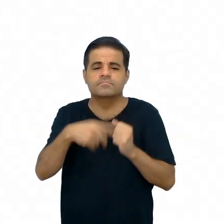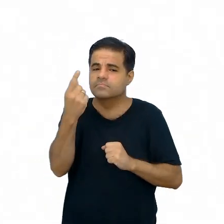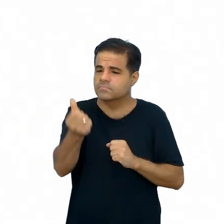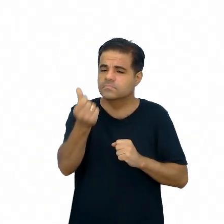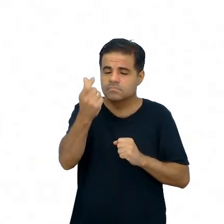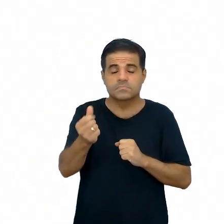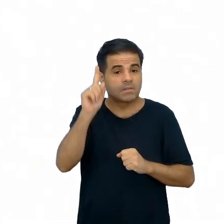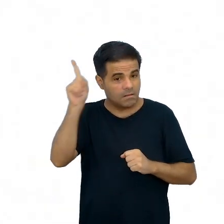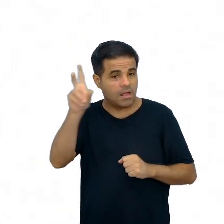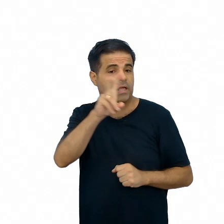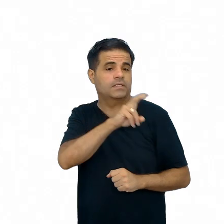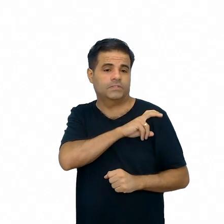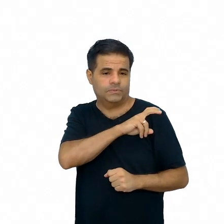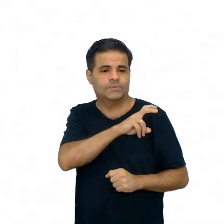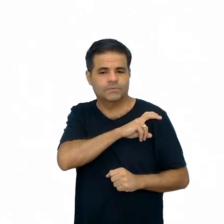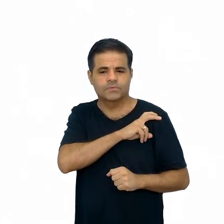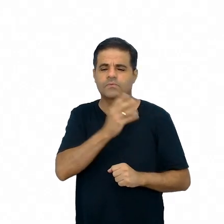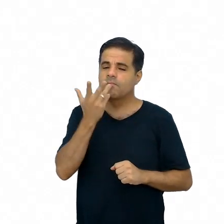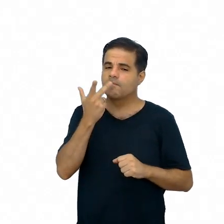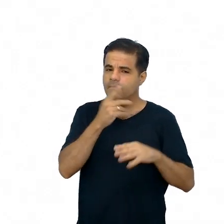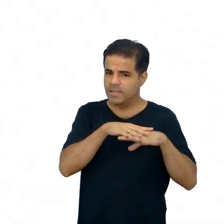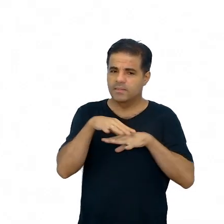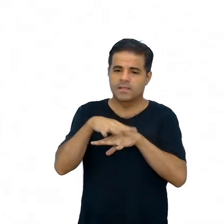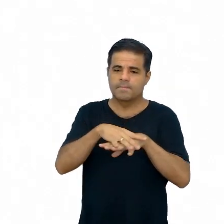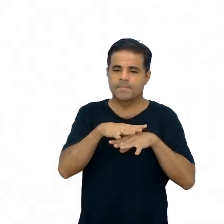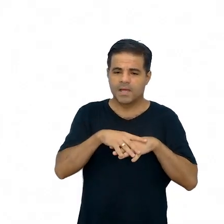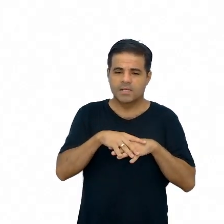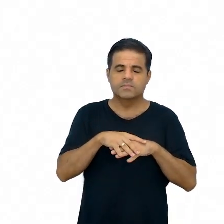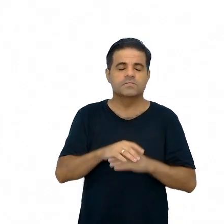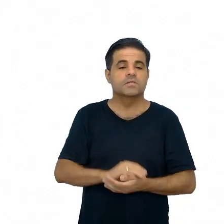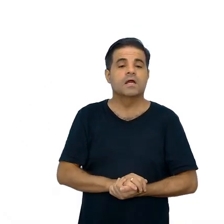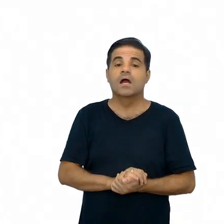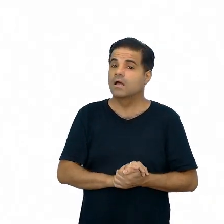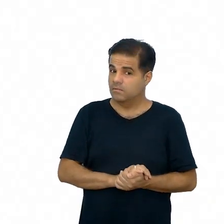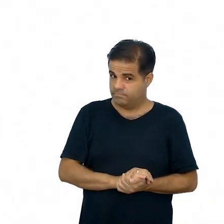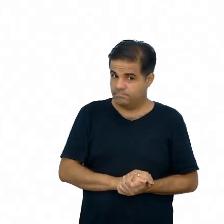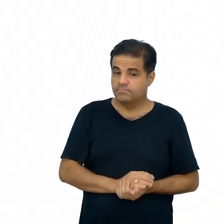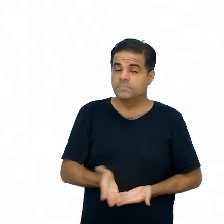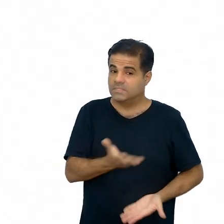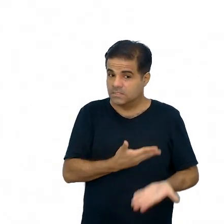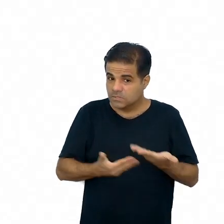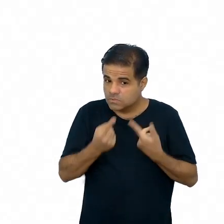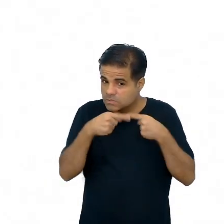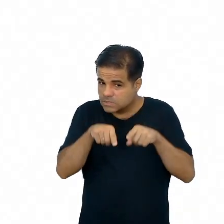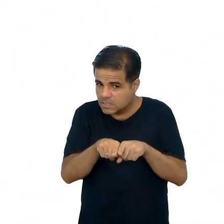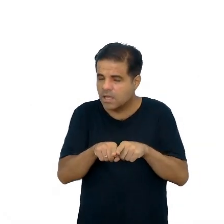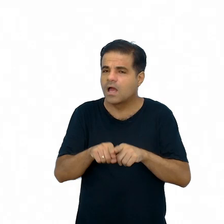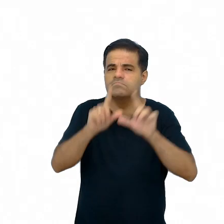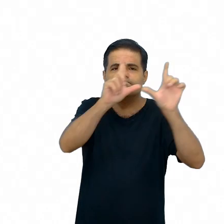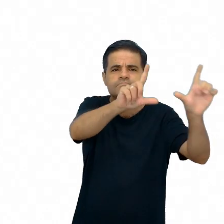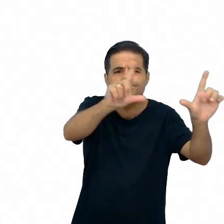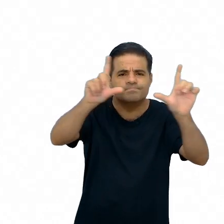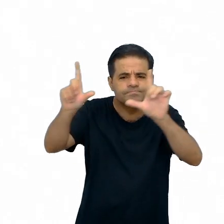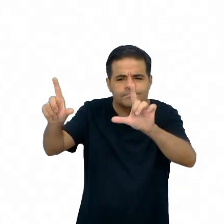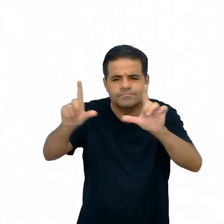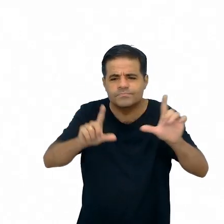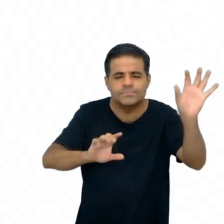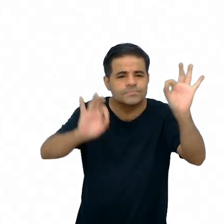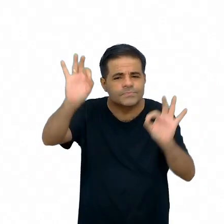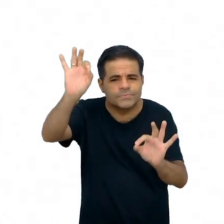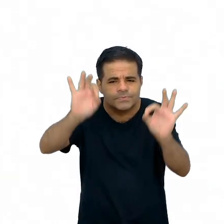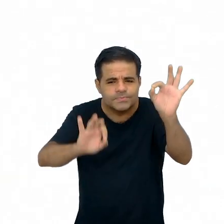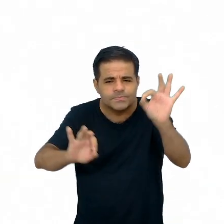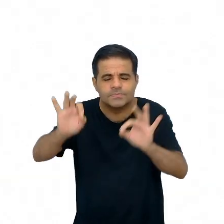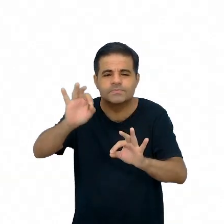lá do 5º ano de matemática, tá? Então, que é associar essas figuras planas,